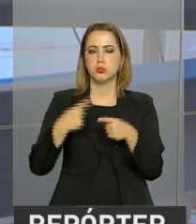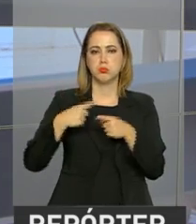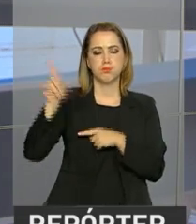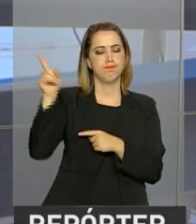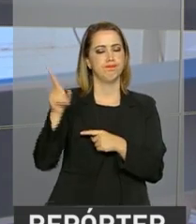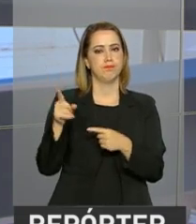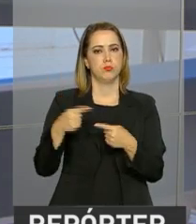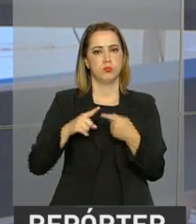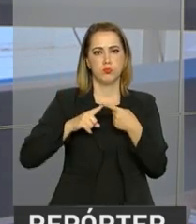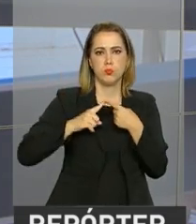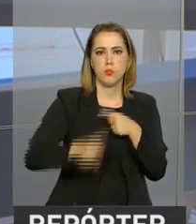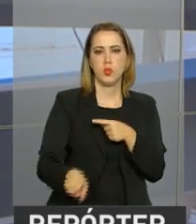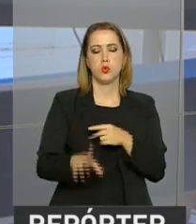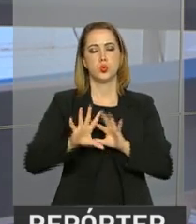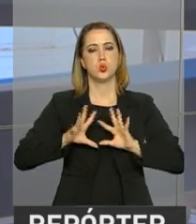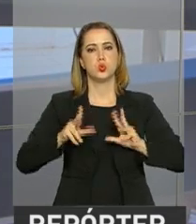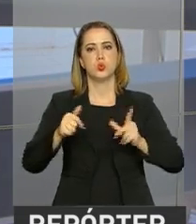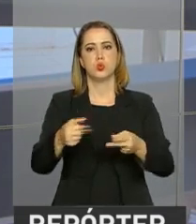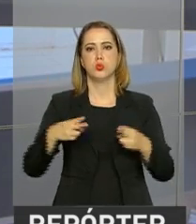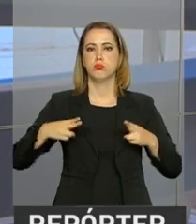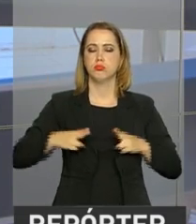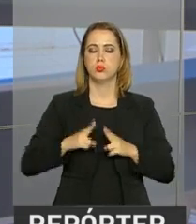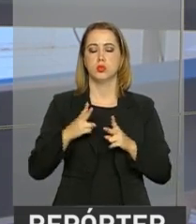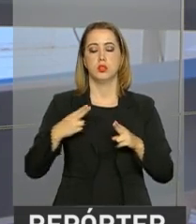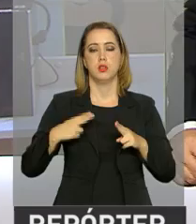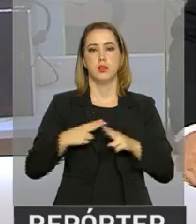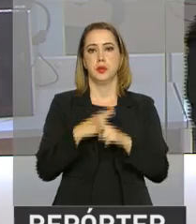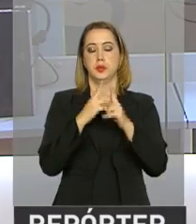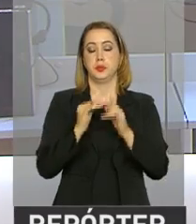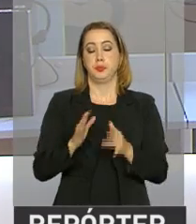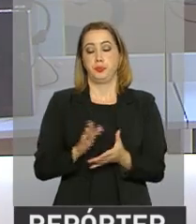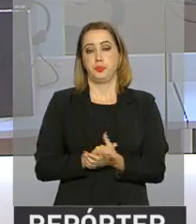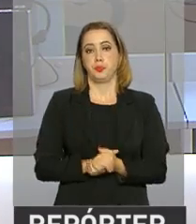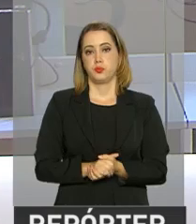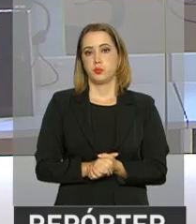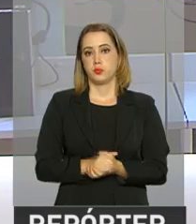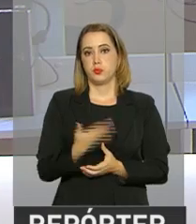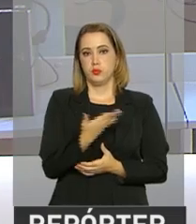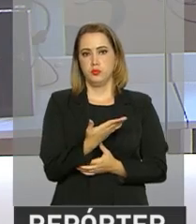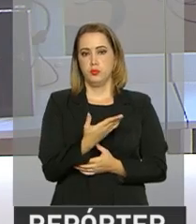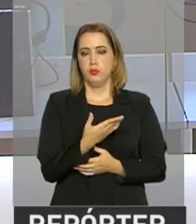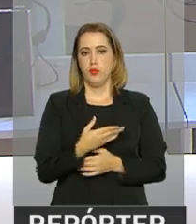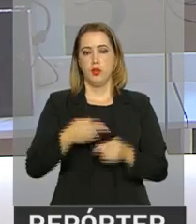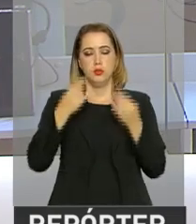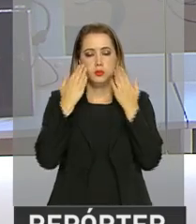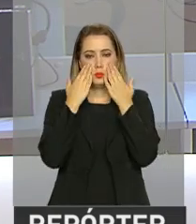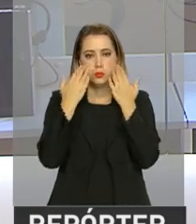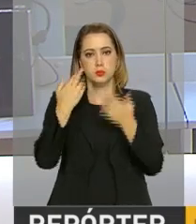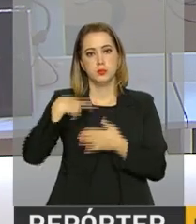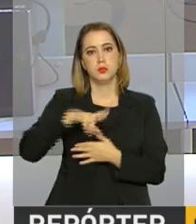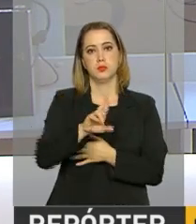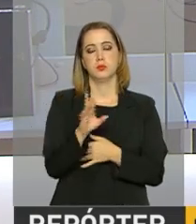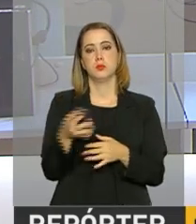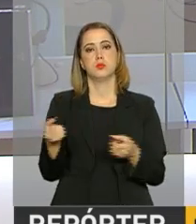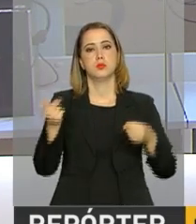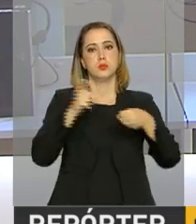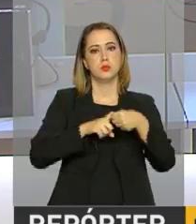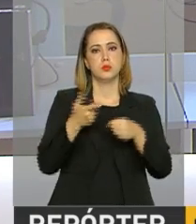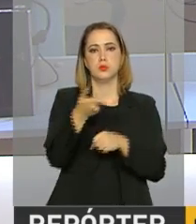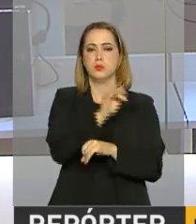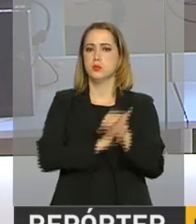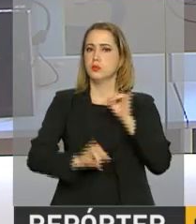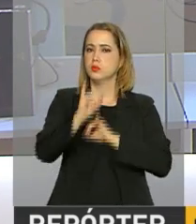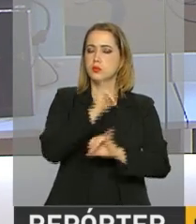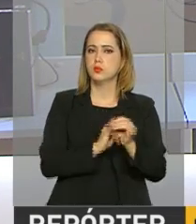as formas de terrorismo Qualquer que seja a sua motivação esta edição do repórter NBR termina aqui voltamos a qualquer